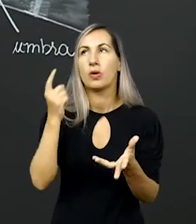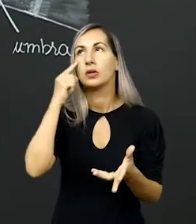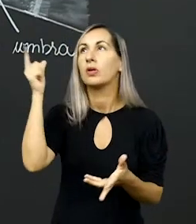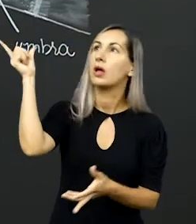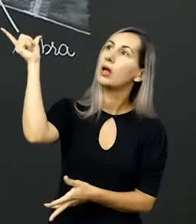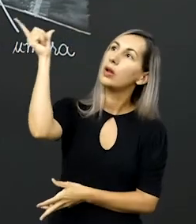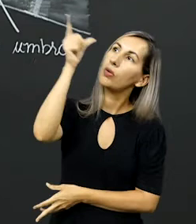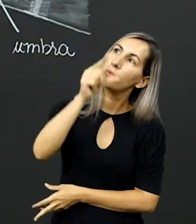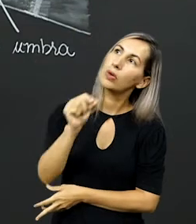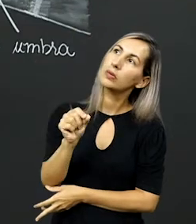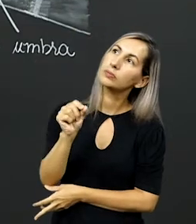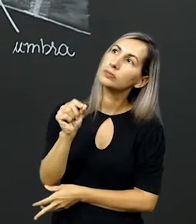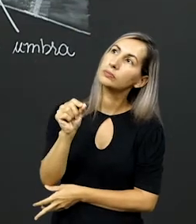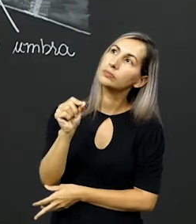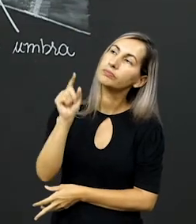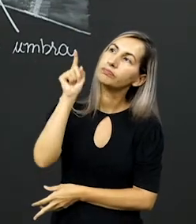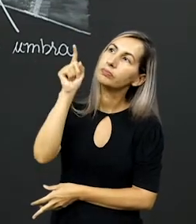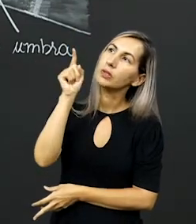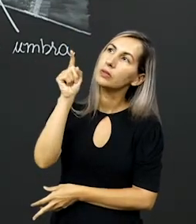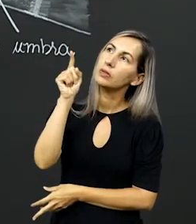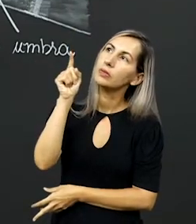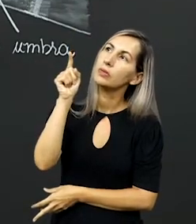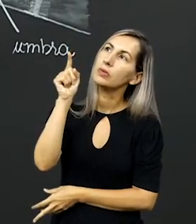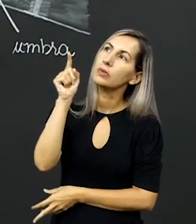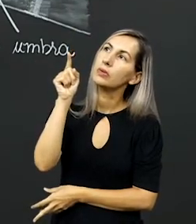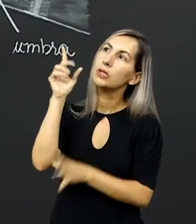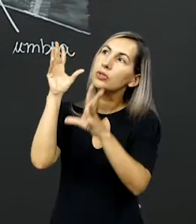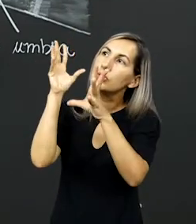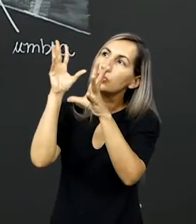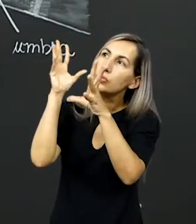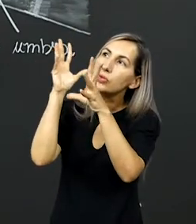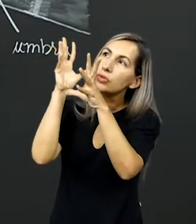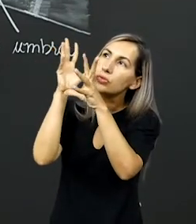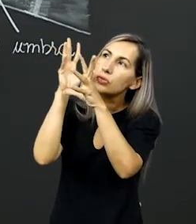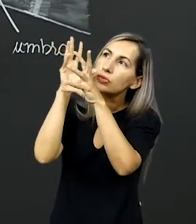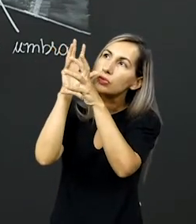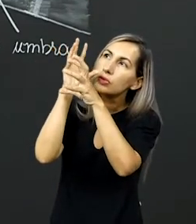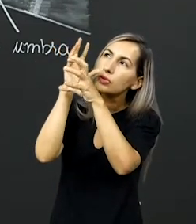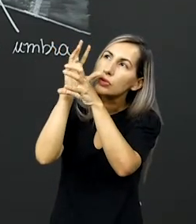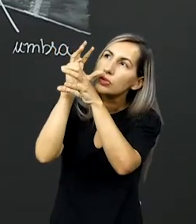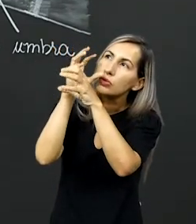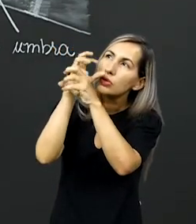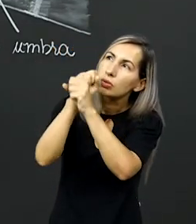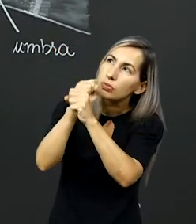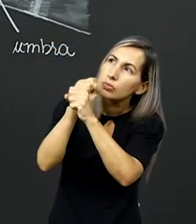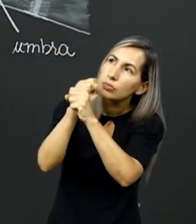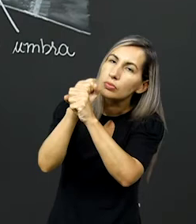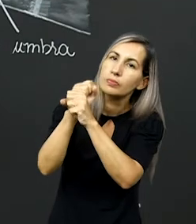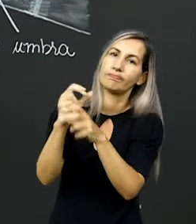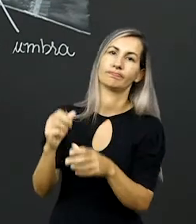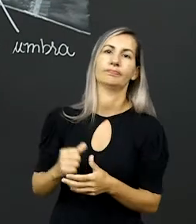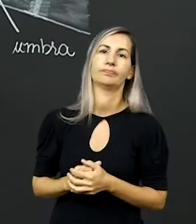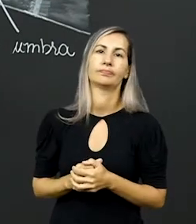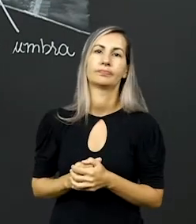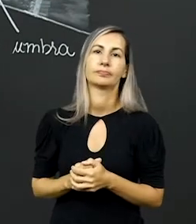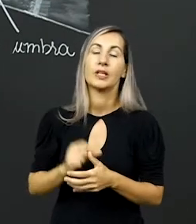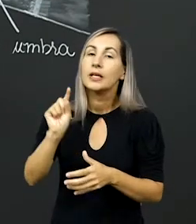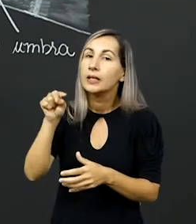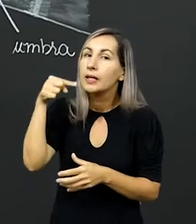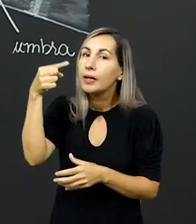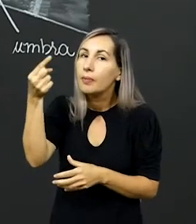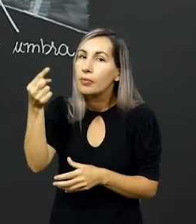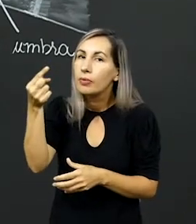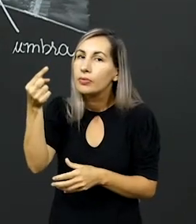Lua e essa Lua, ela vai ficando escura, ficando escura, ficando escura e fica completamente escura. E depois,